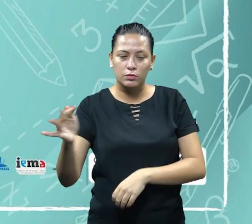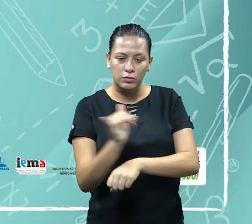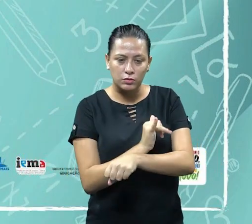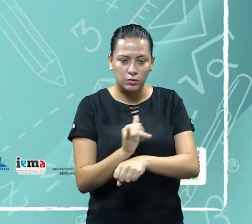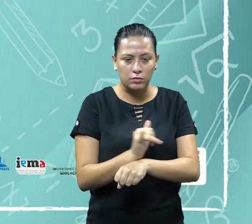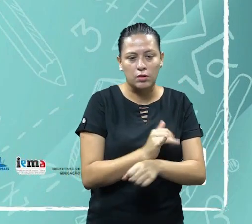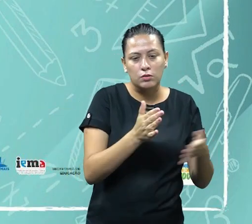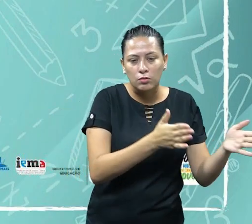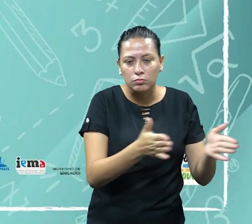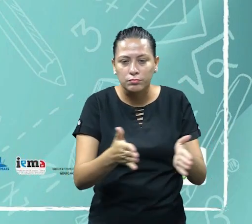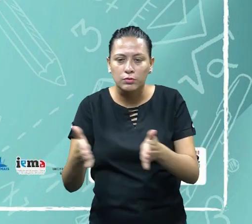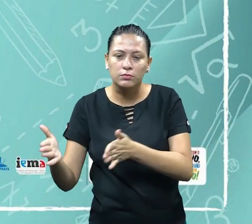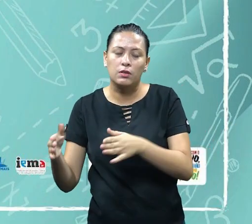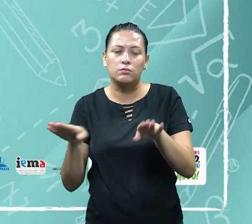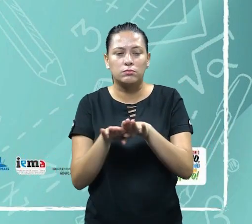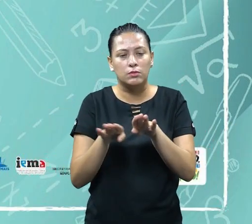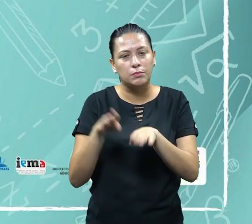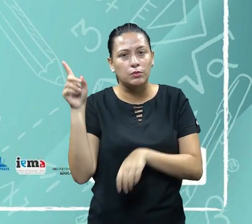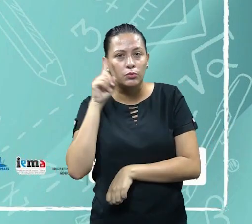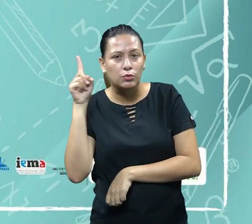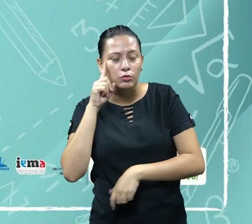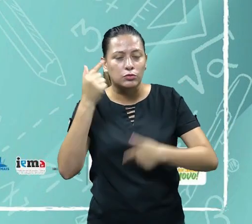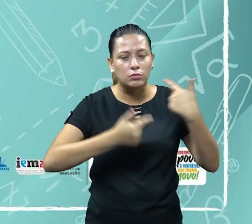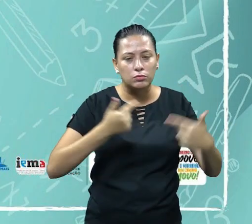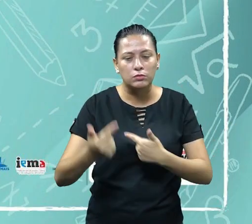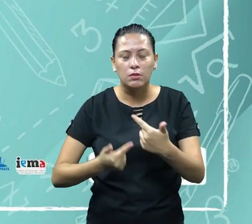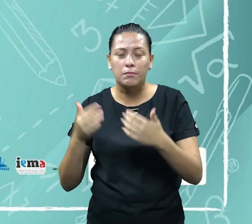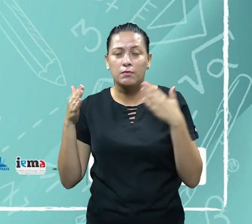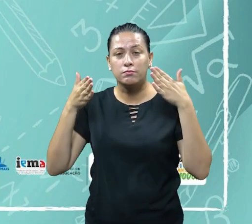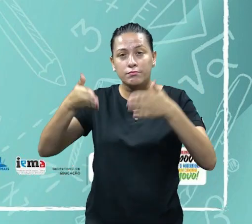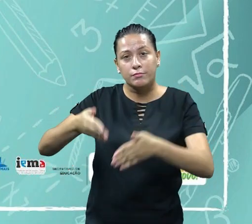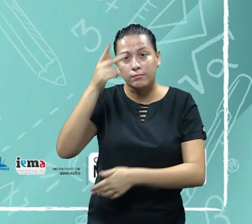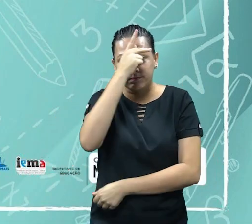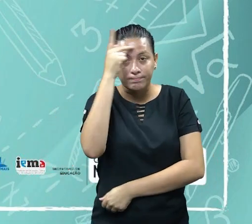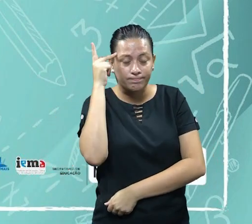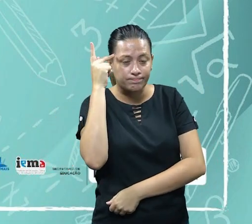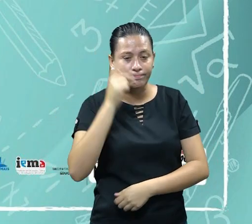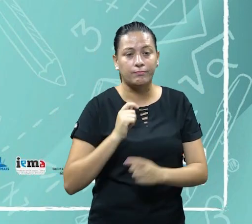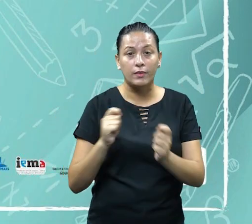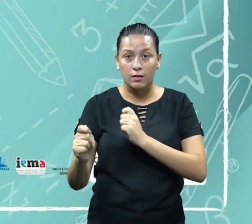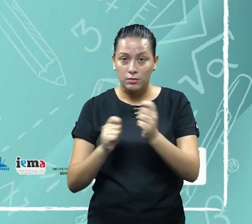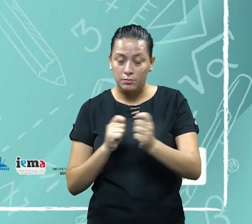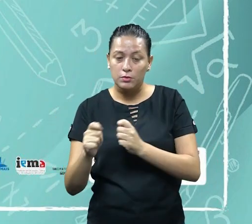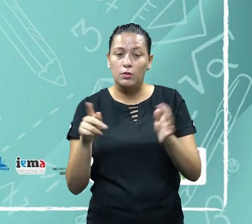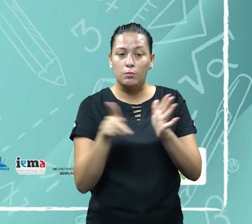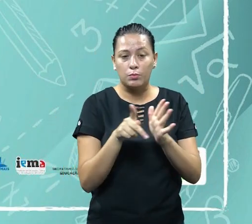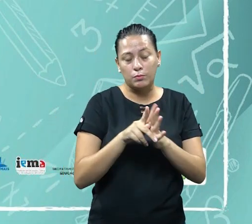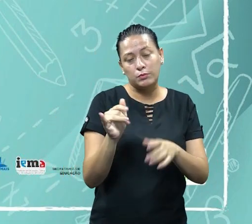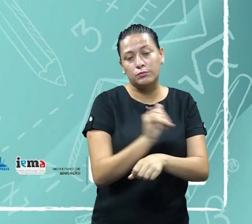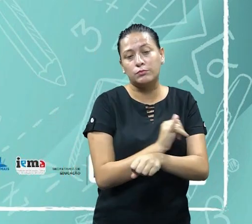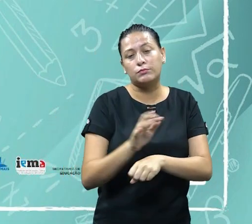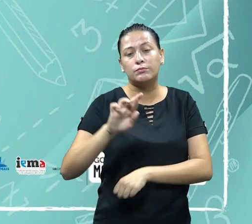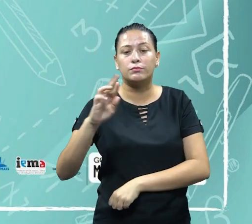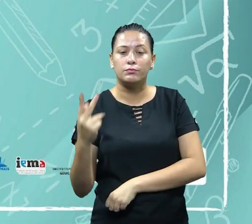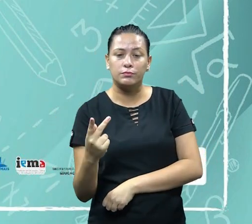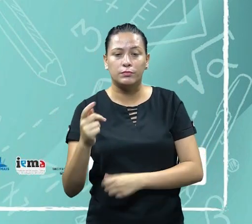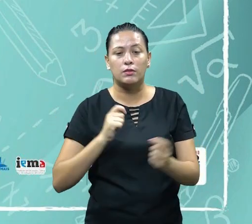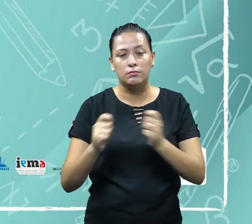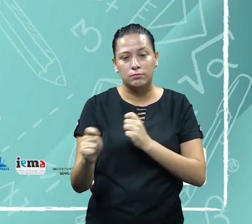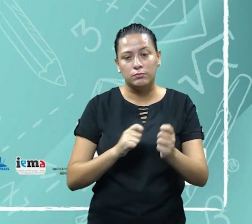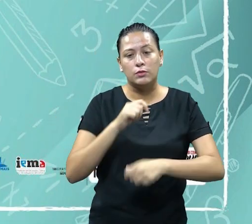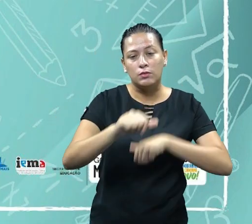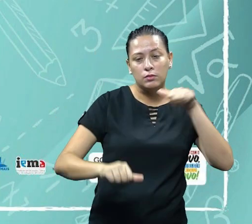no futuro estratégico, foco nos processos, foco no cotidiano operacional e foco nas pessoas. Administração de estratégia de